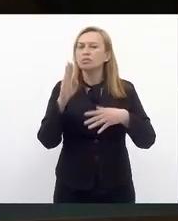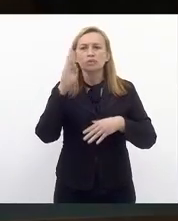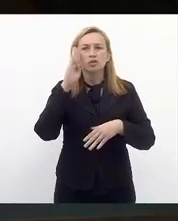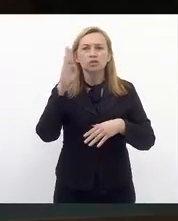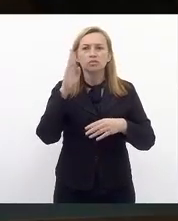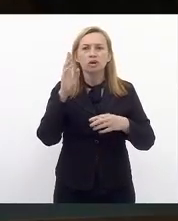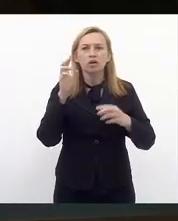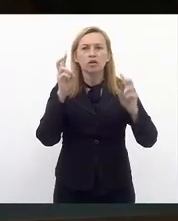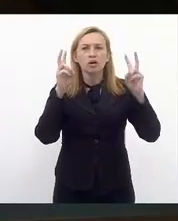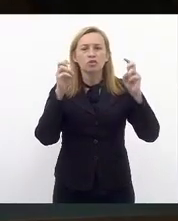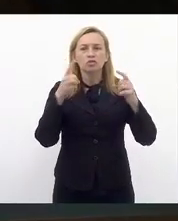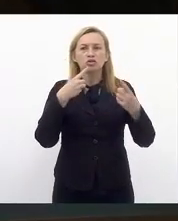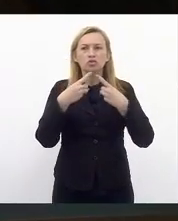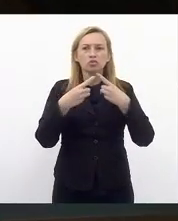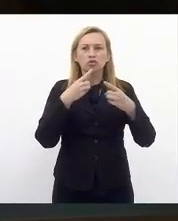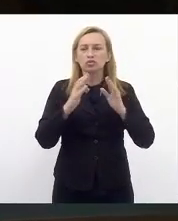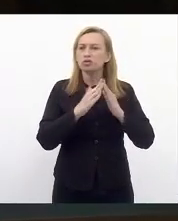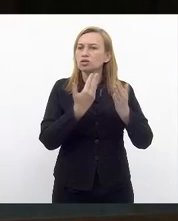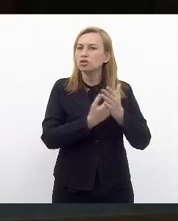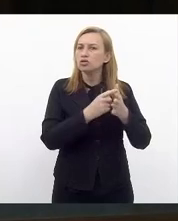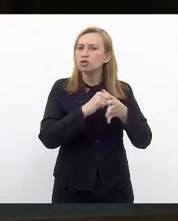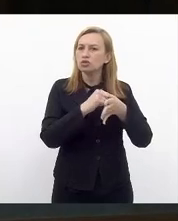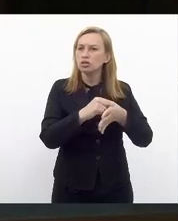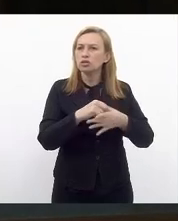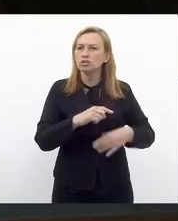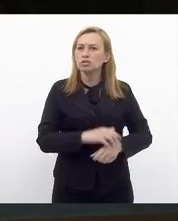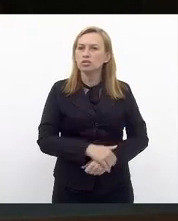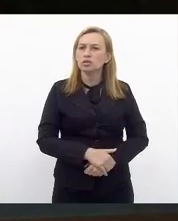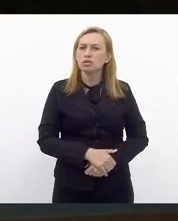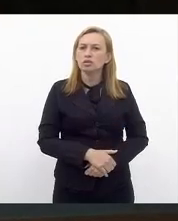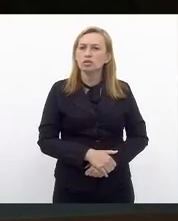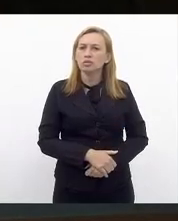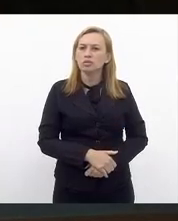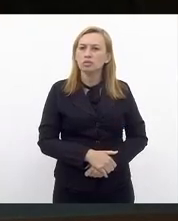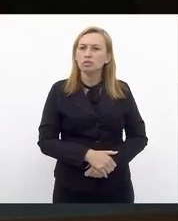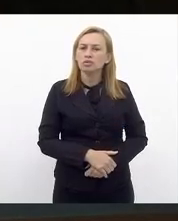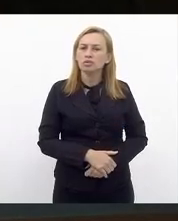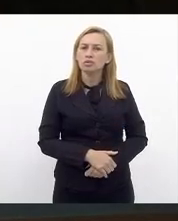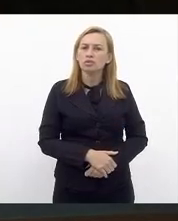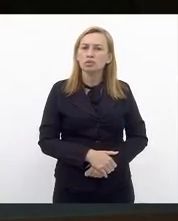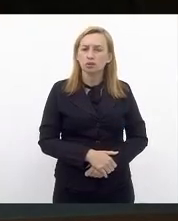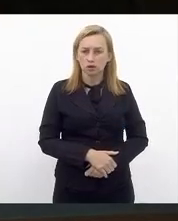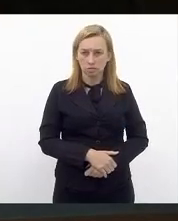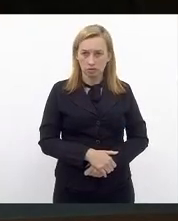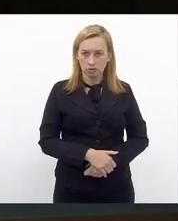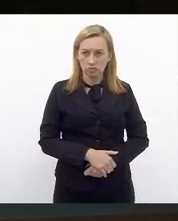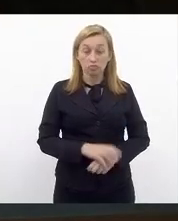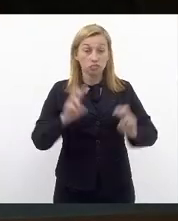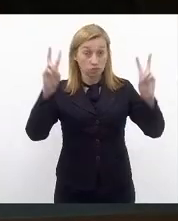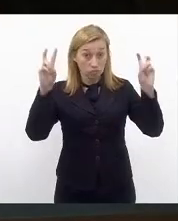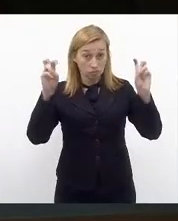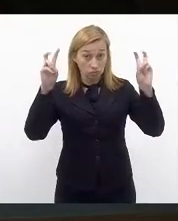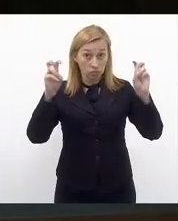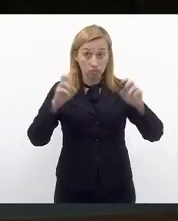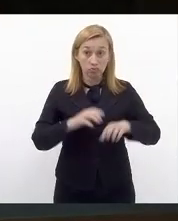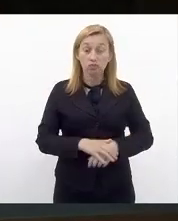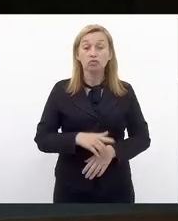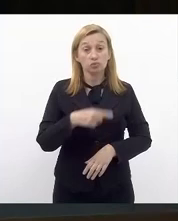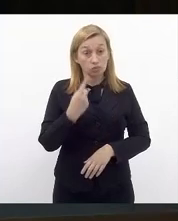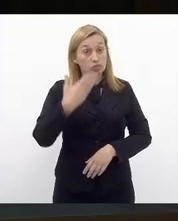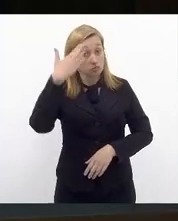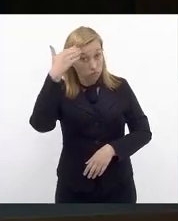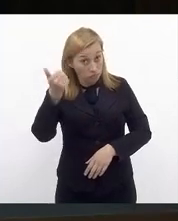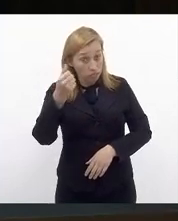discutidos no colégio Líder por conta de uma de uma questão aonde nós